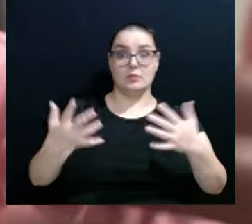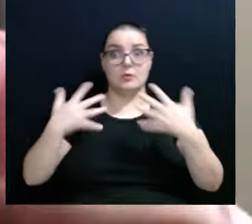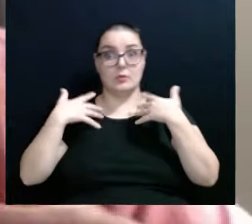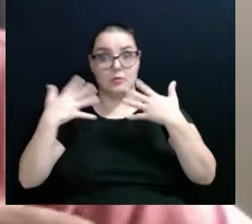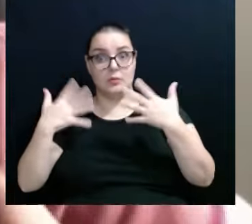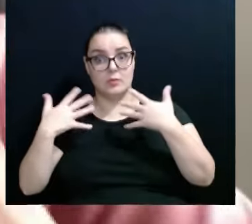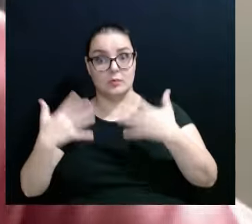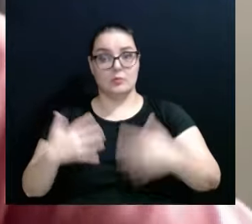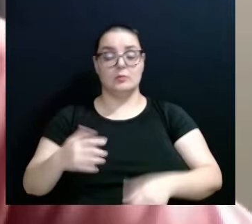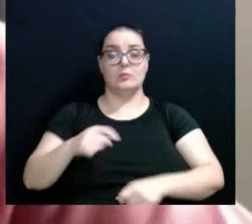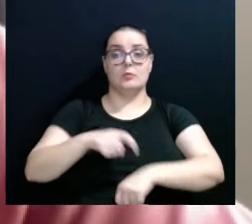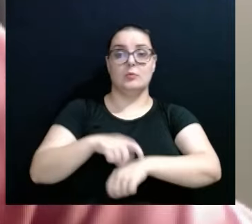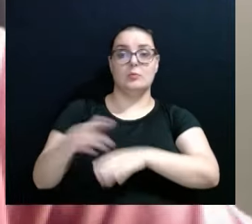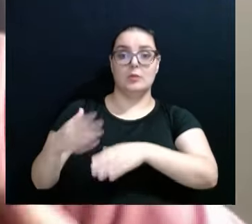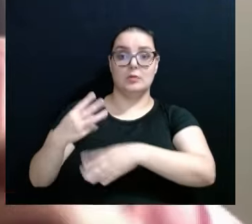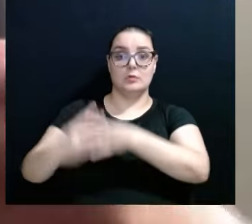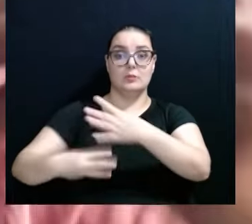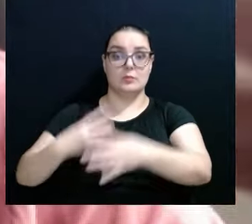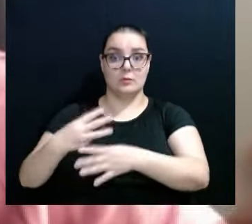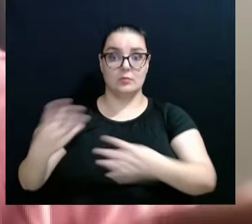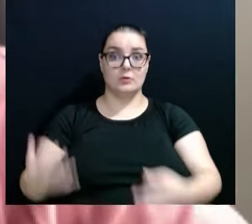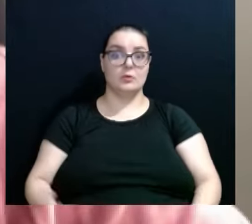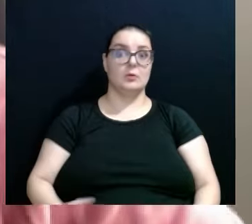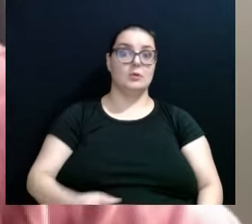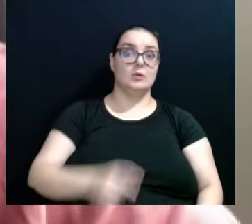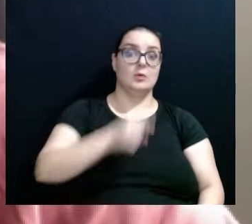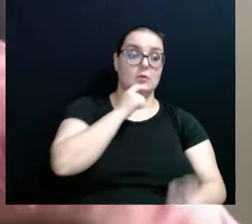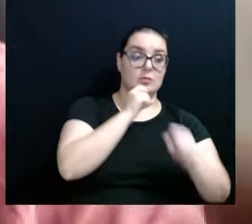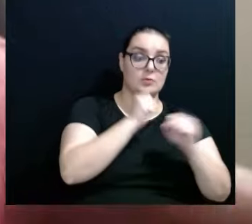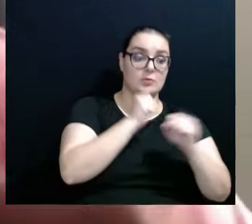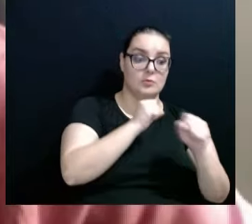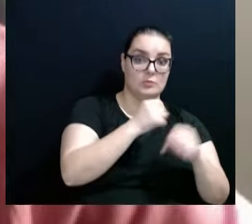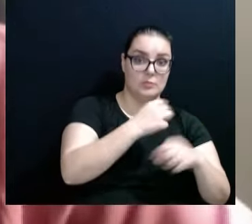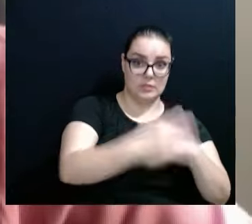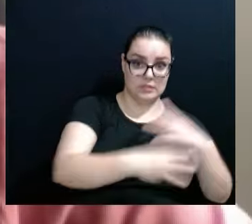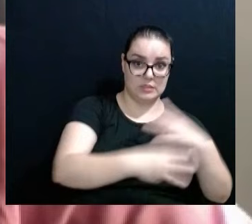frio durante o verão e tal, os dias mais de